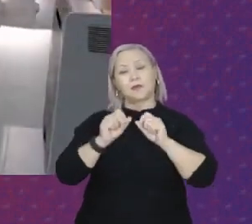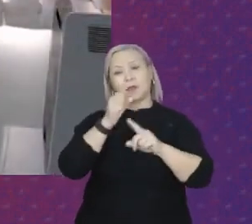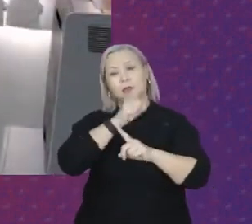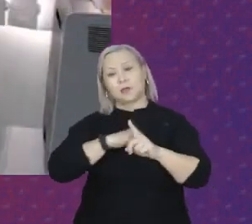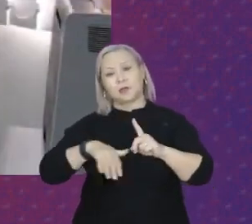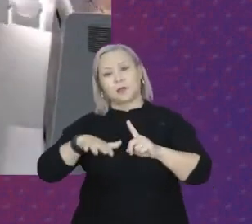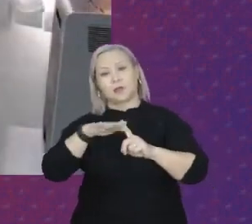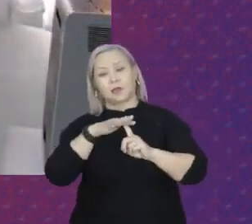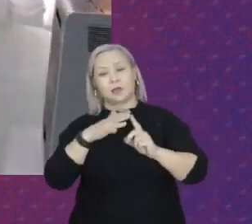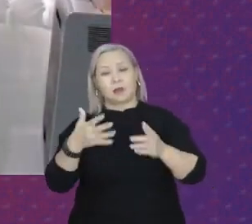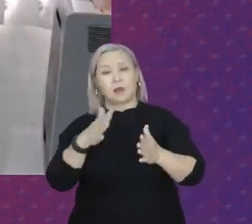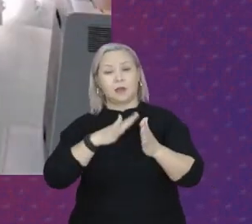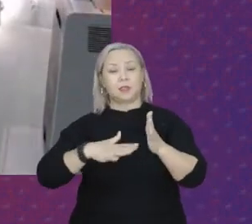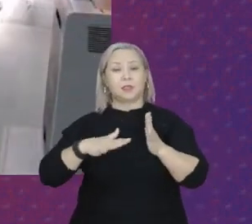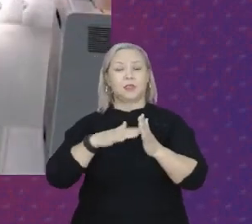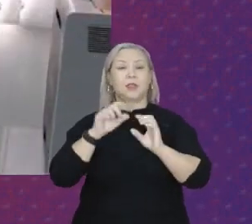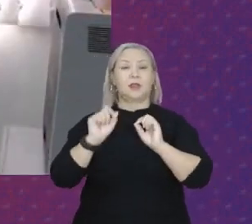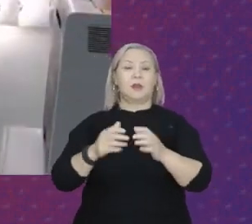uma maneira geral,